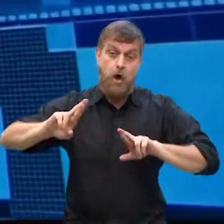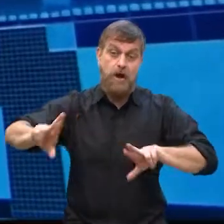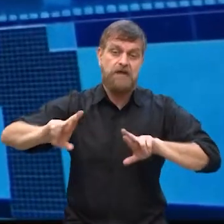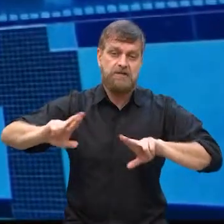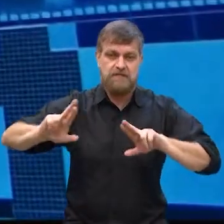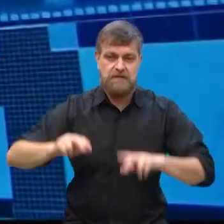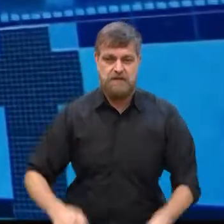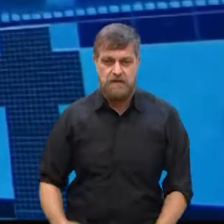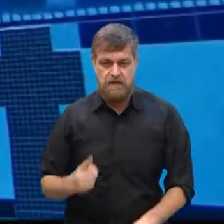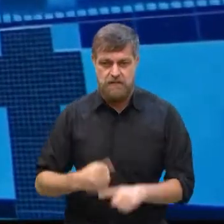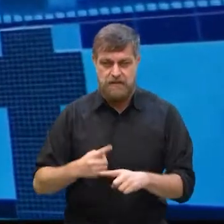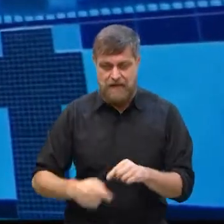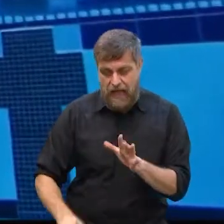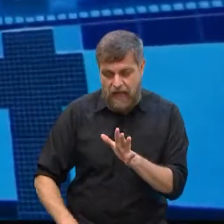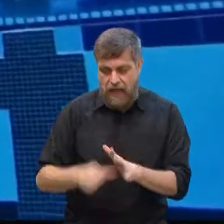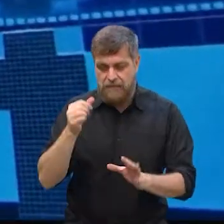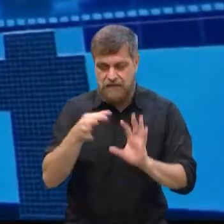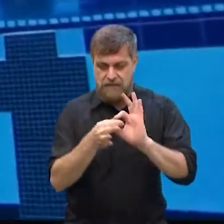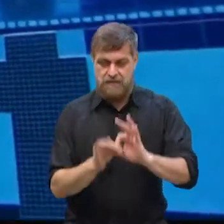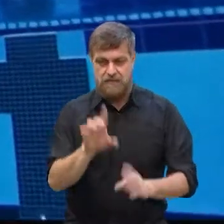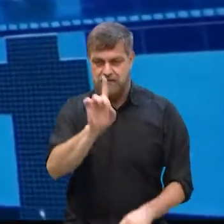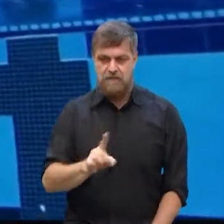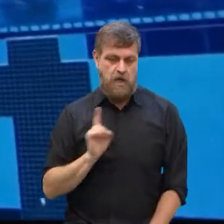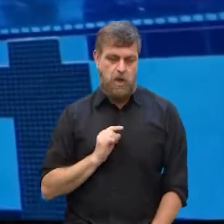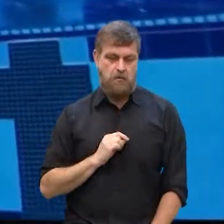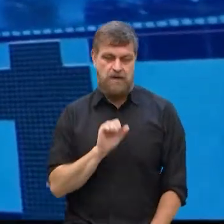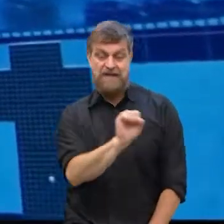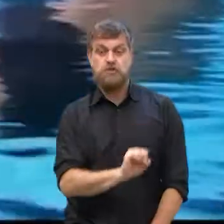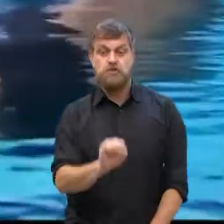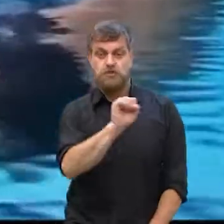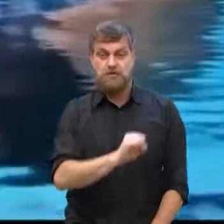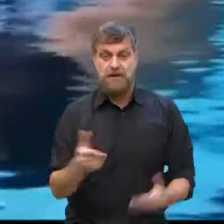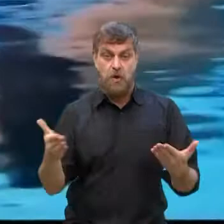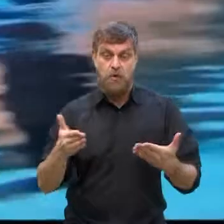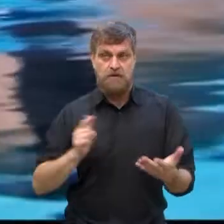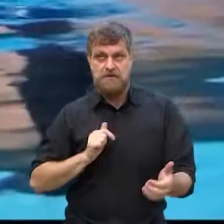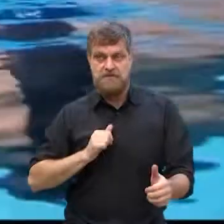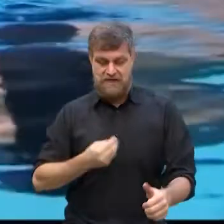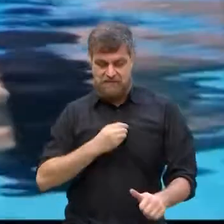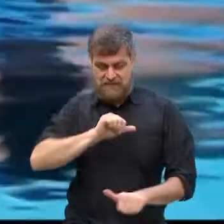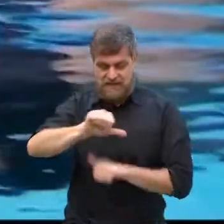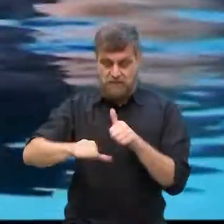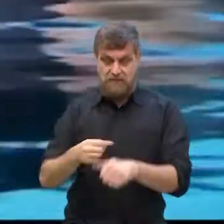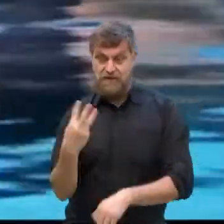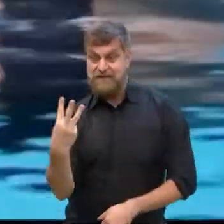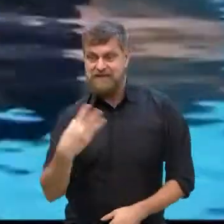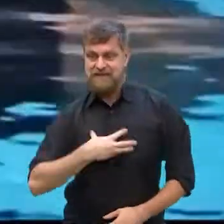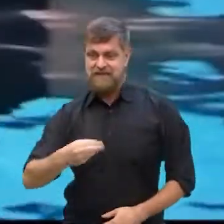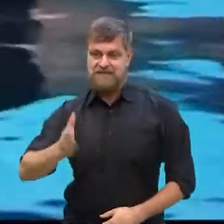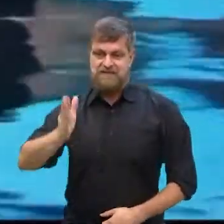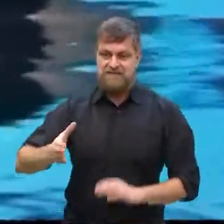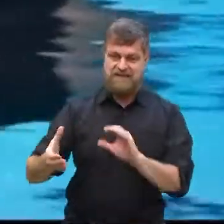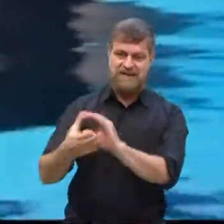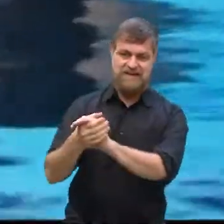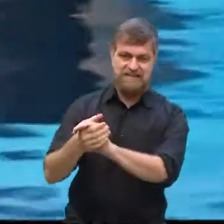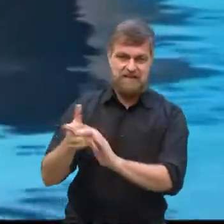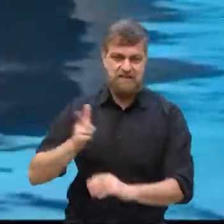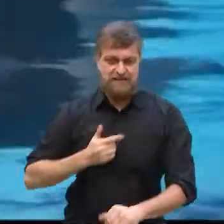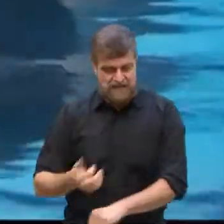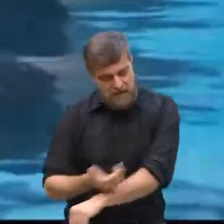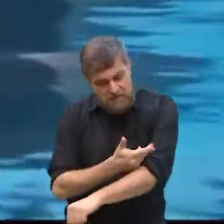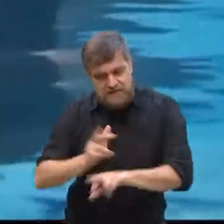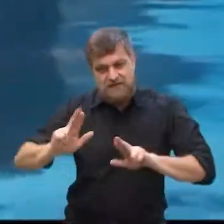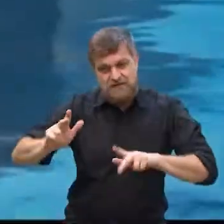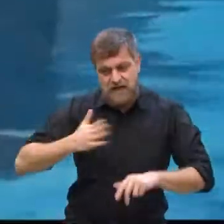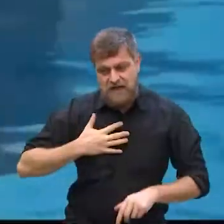Então, pega a primeira Paralimpíada, eu era nem casado e hoje com 3 filhos. Então, são emoções diferentes. Poder pensar assim,